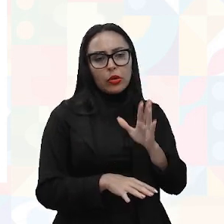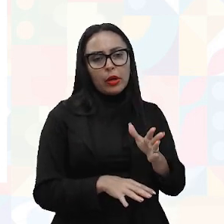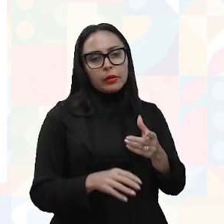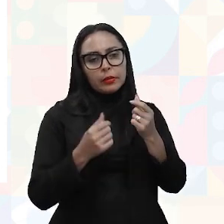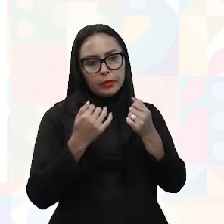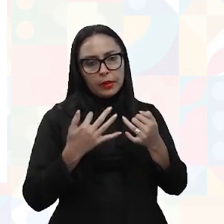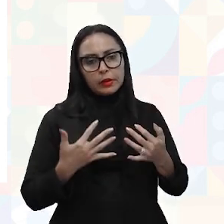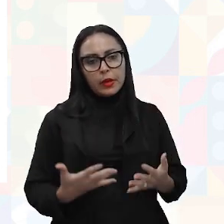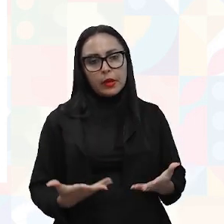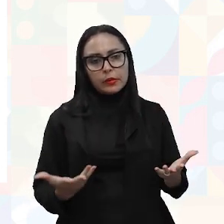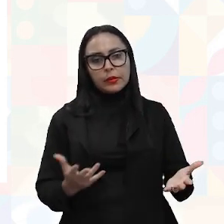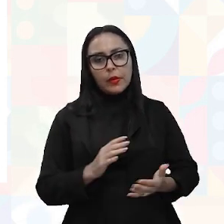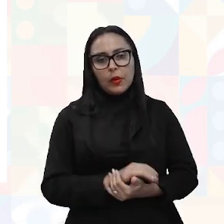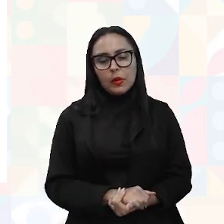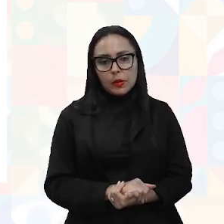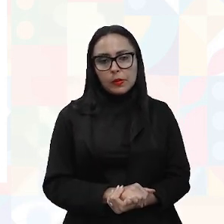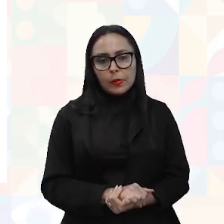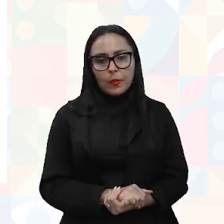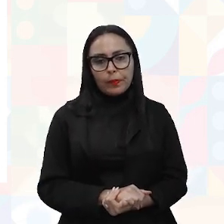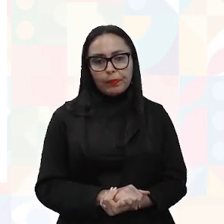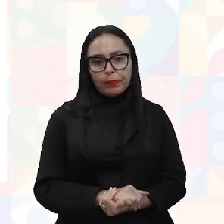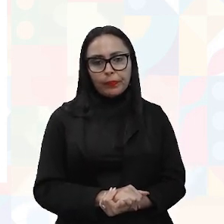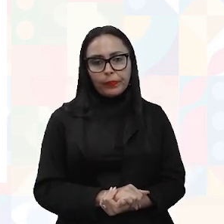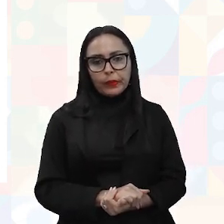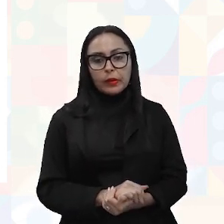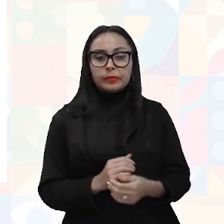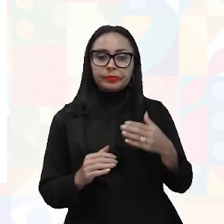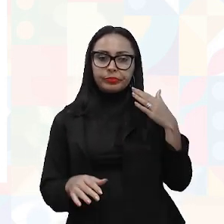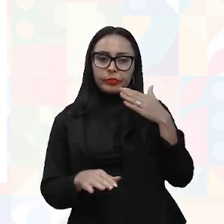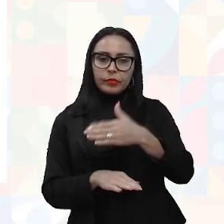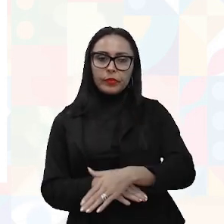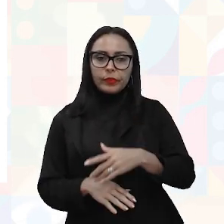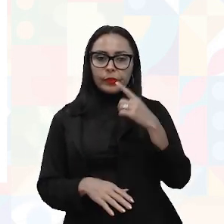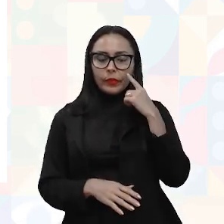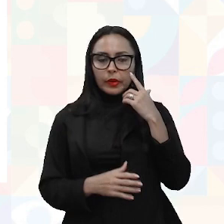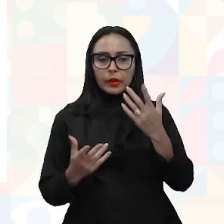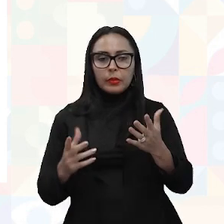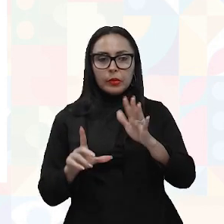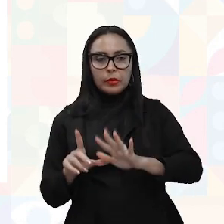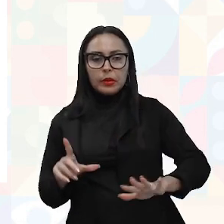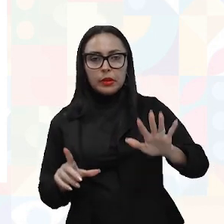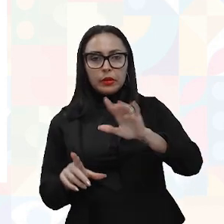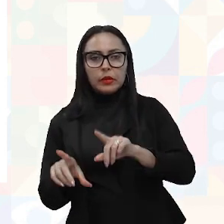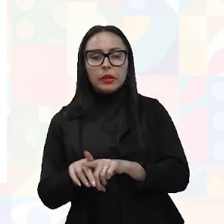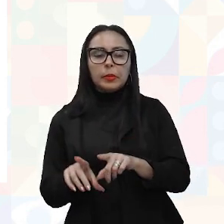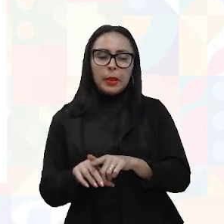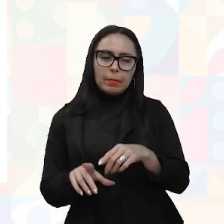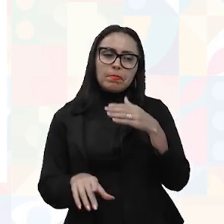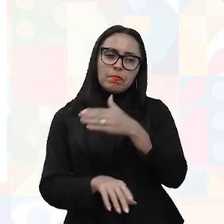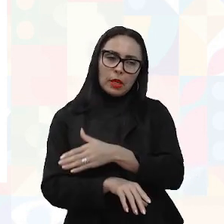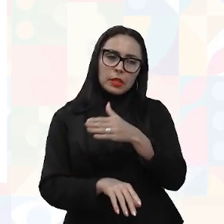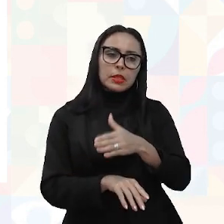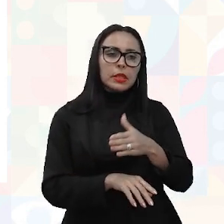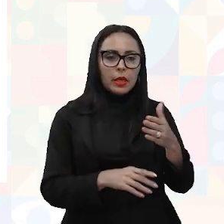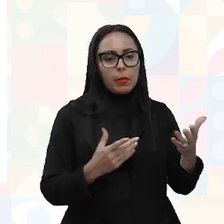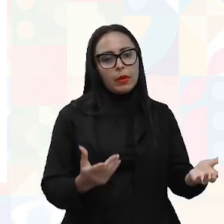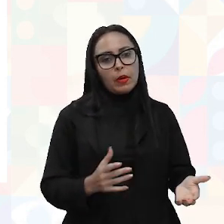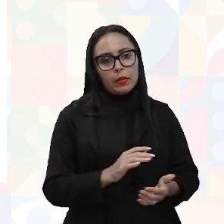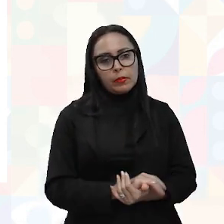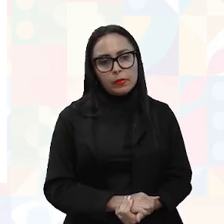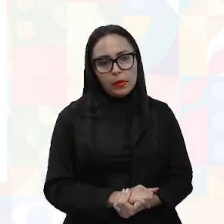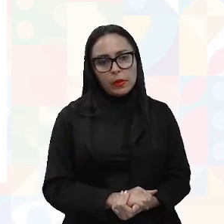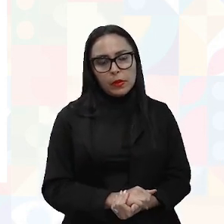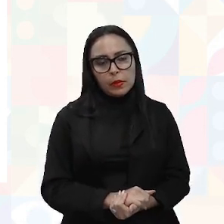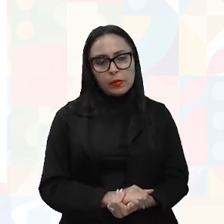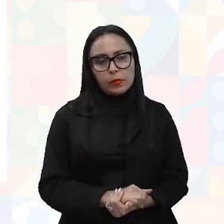diegético. Diegético é o que está dentro da história. O modo participativo e o modo simulado. O modo participativo é em que você participa dentro da história do jogo.